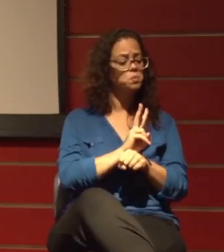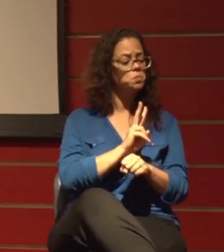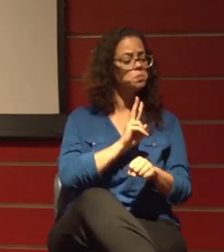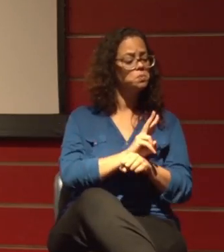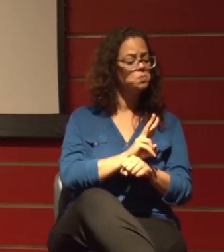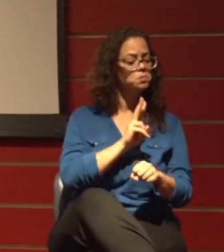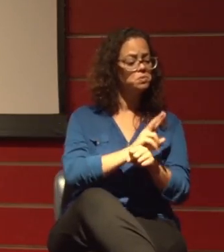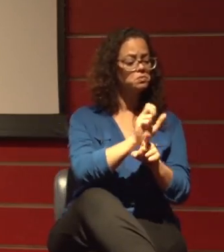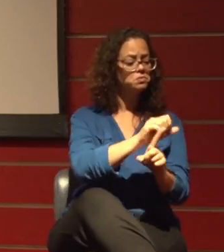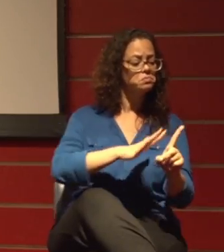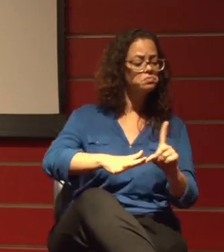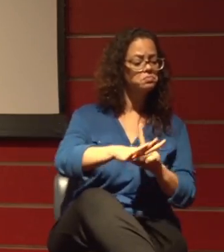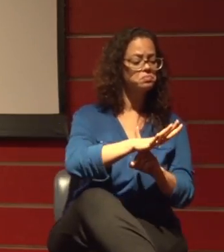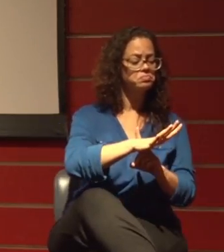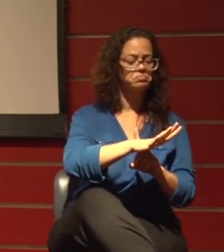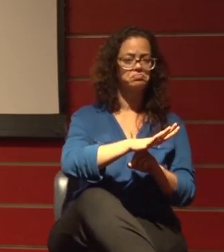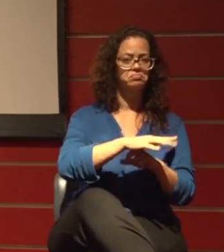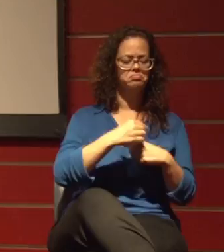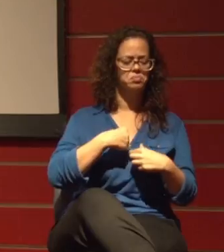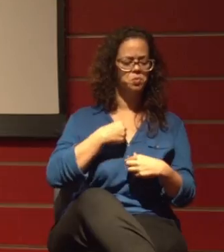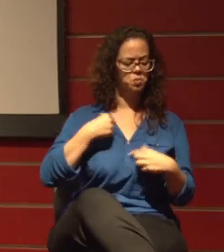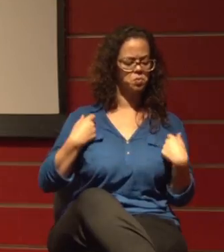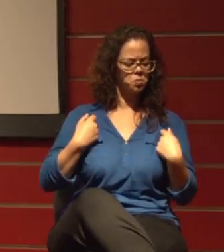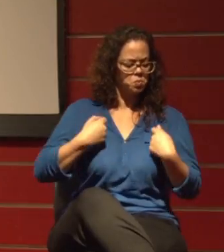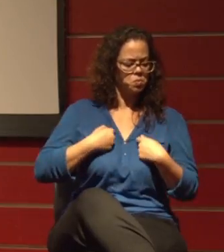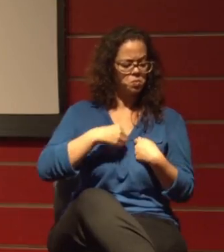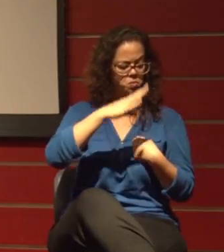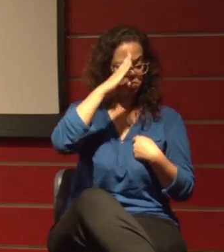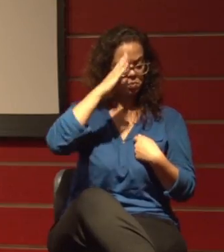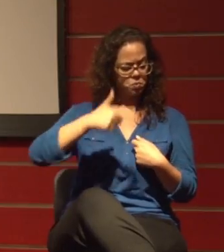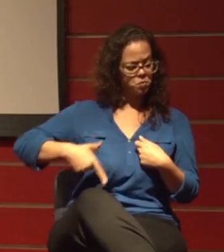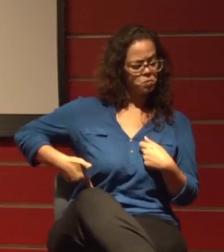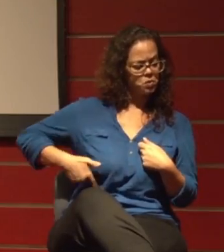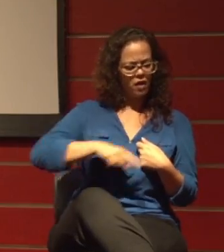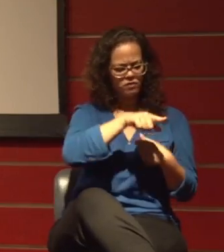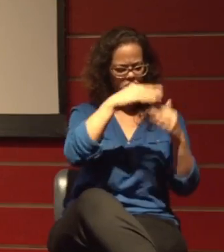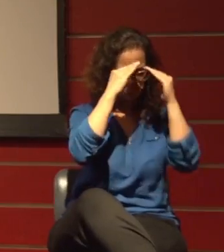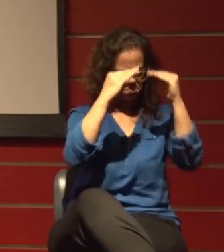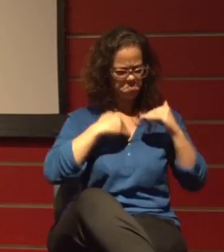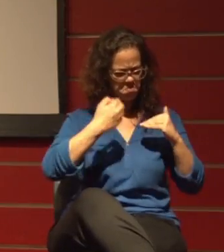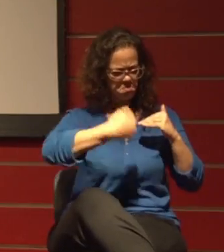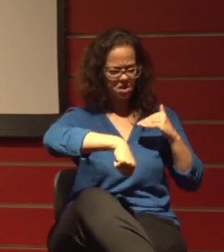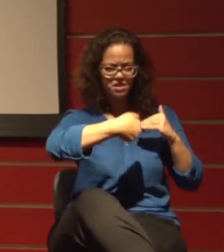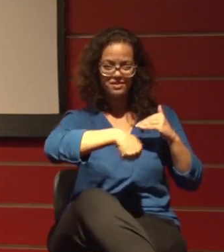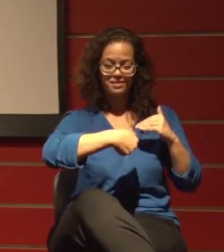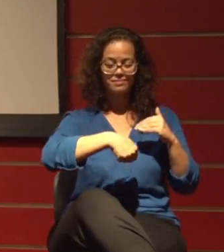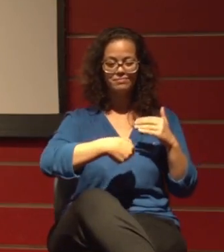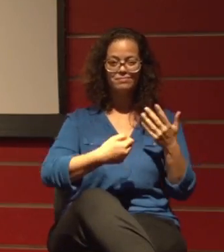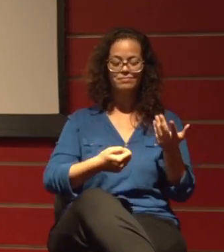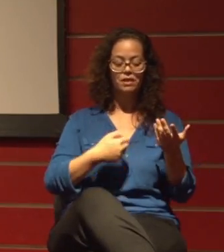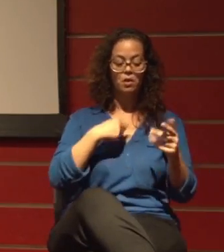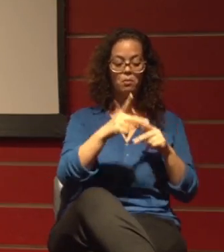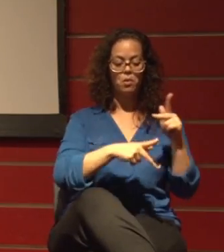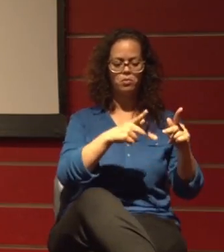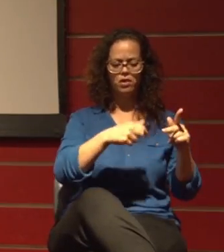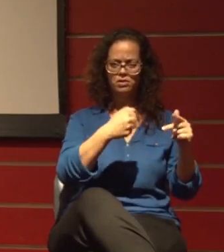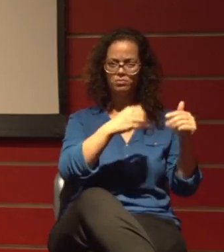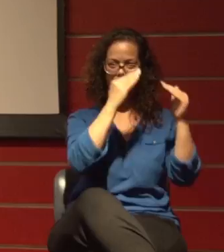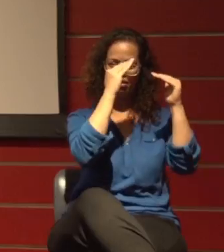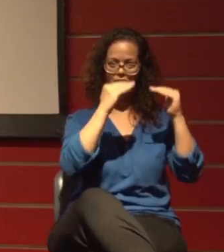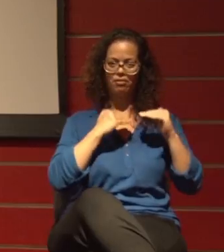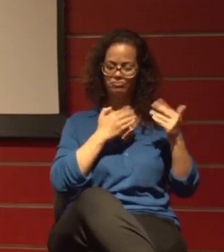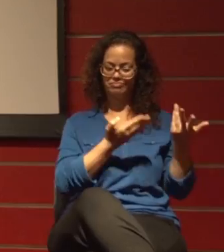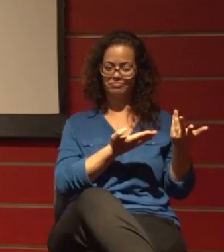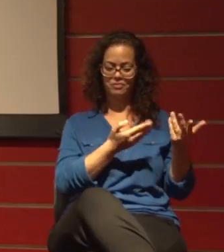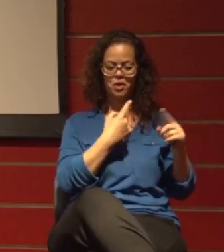impor né junto com aquela farda e aquela arma né que lhe deve respeito né que que que a população lhe deveria respeito